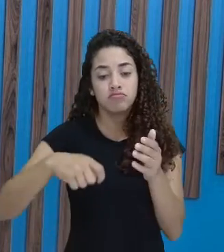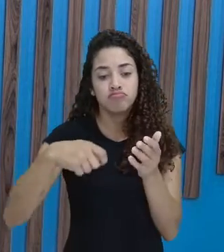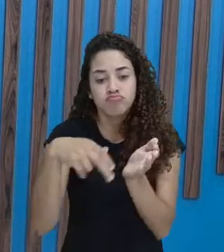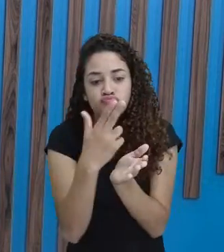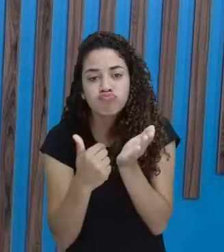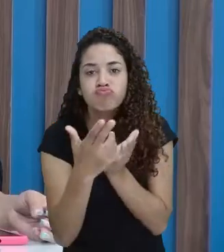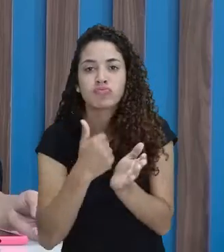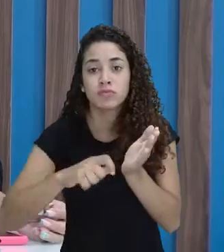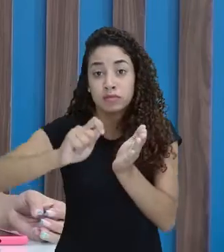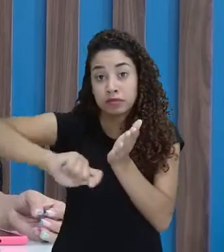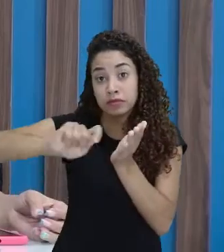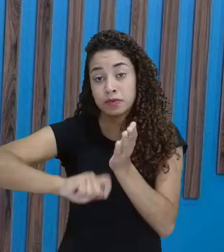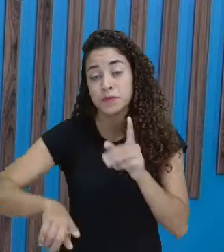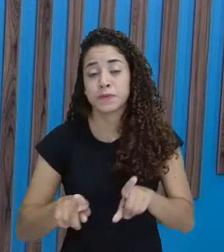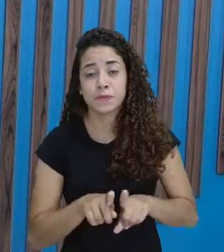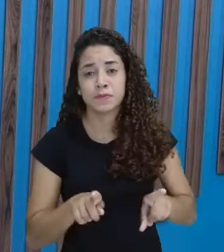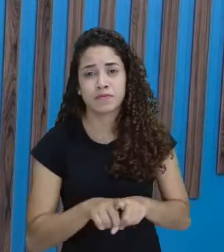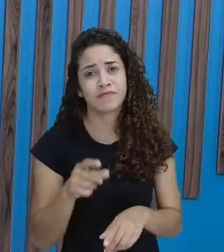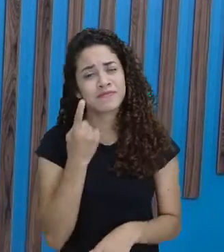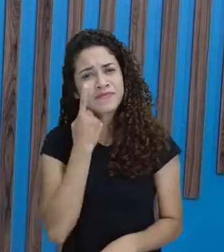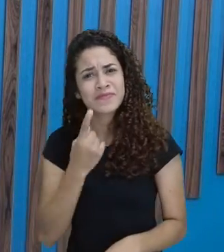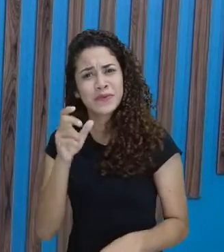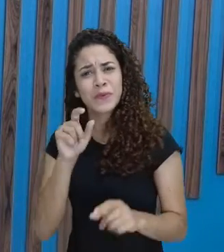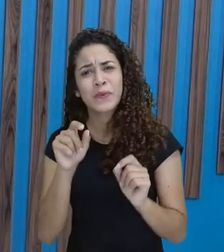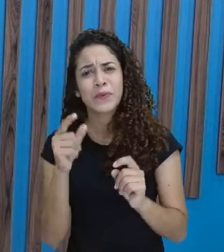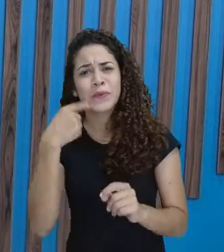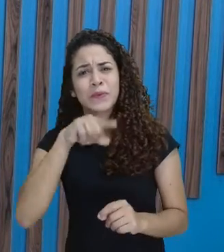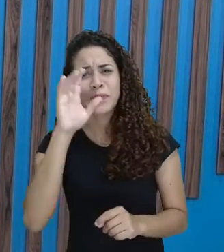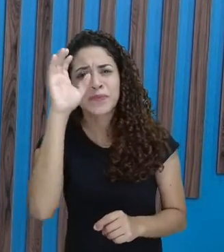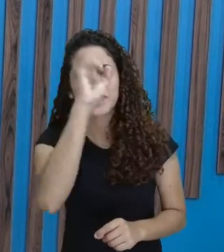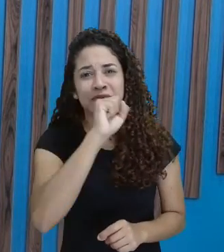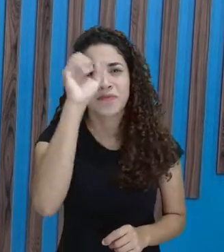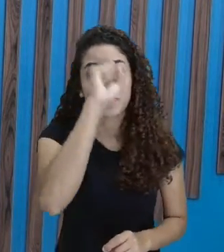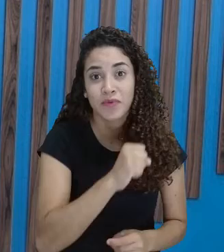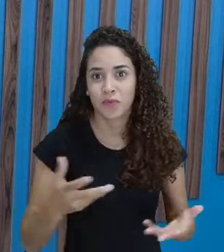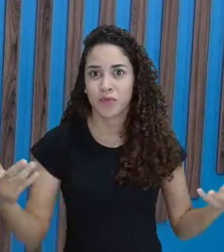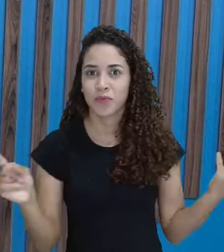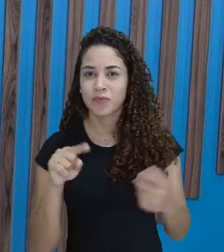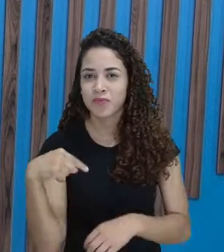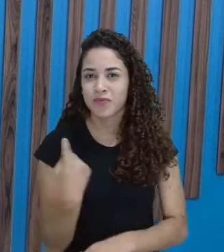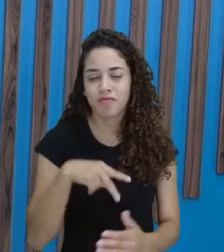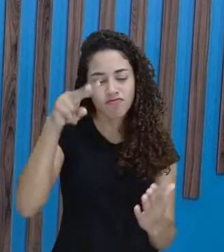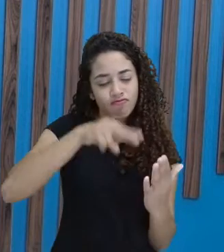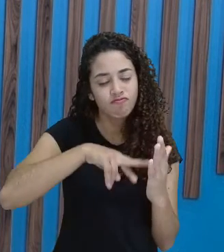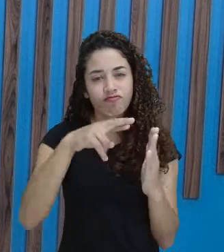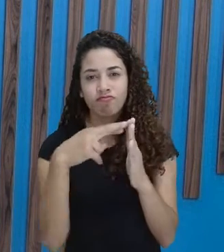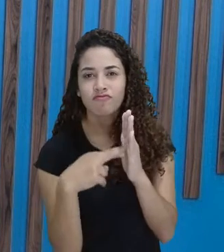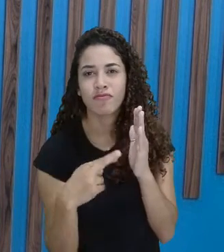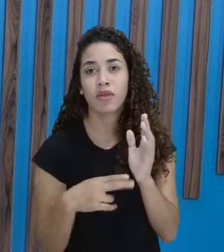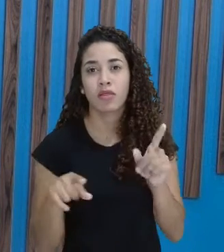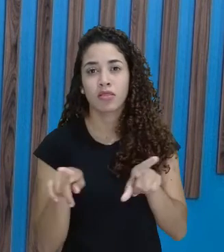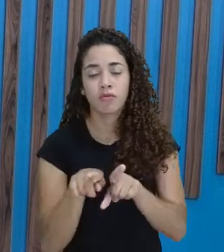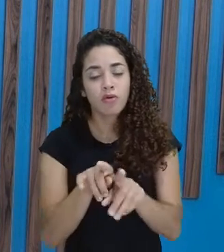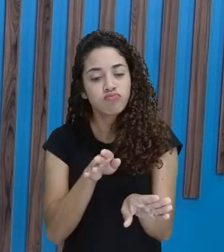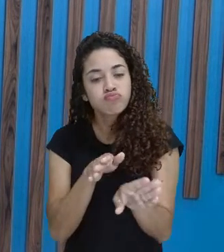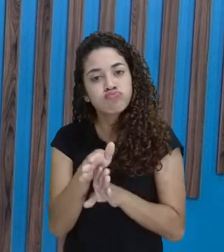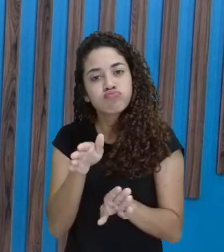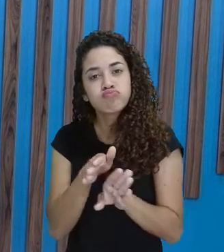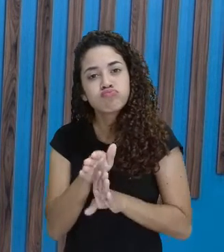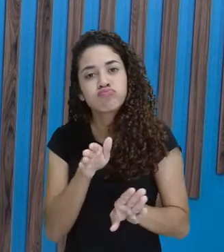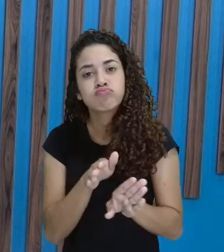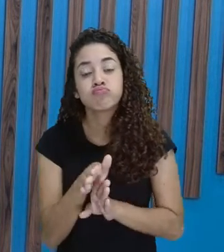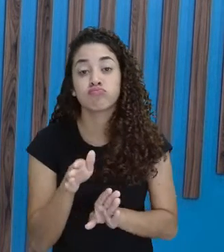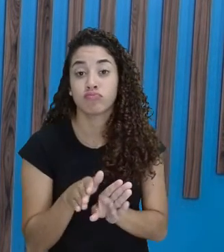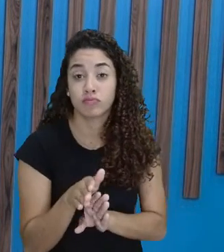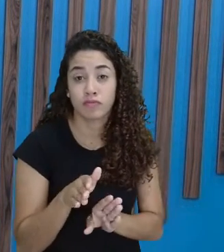Kátia? Isso mesmo. Aqui. E o que aprenderemos hoje? Hoje vamos ler regras sobre as orientações